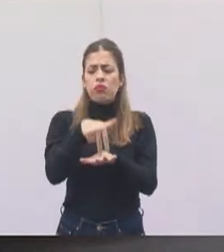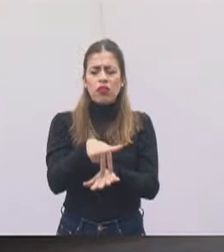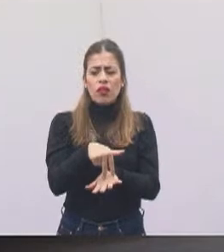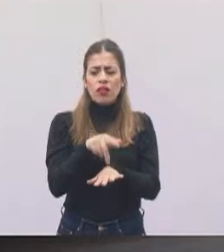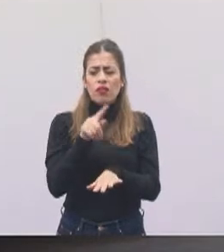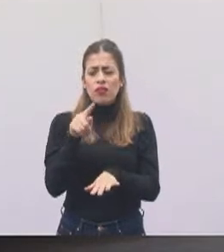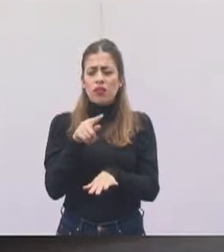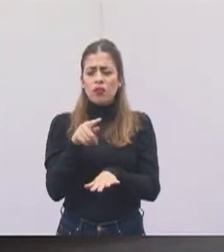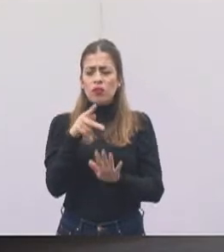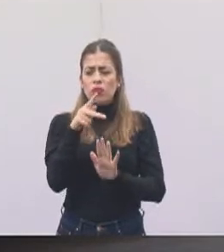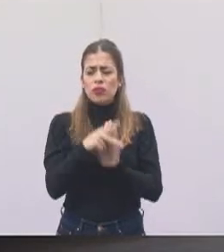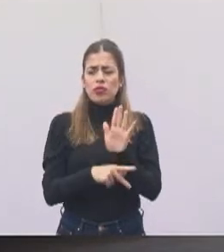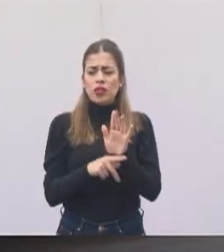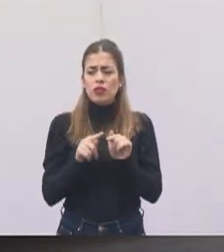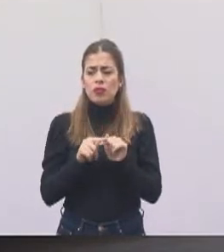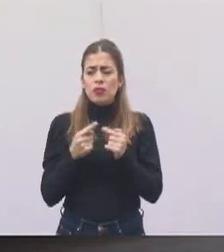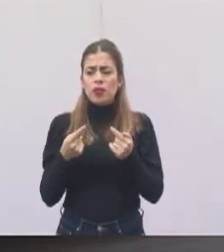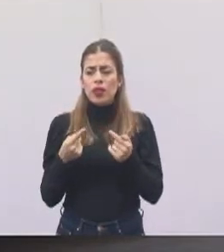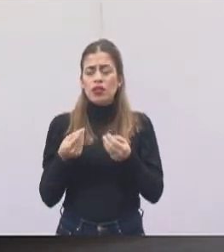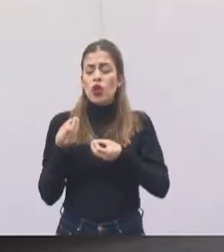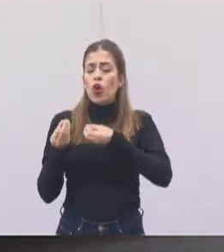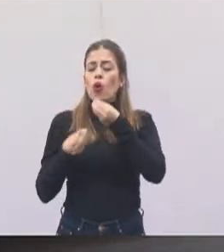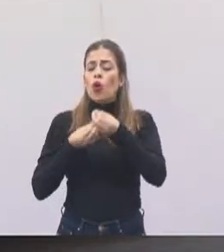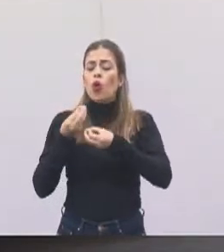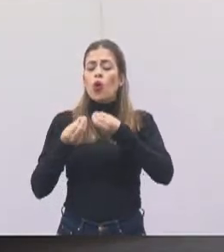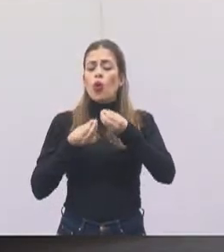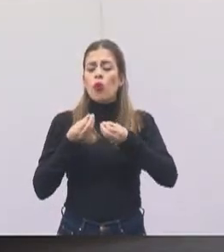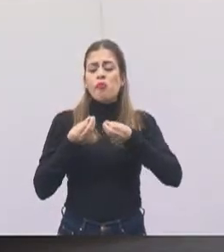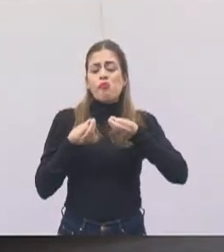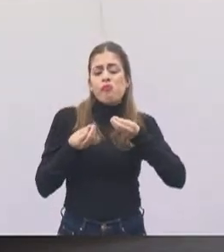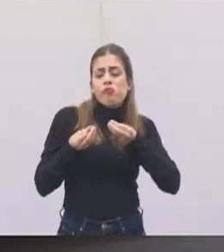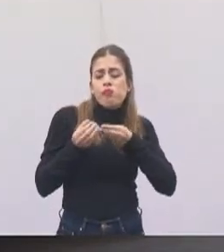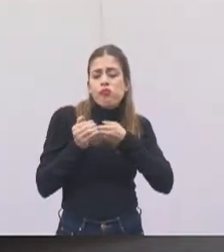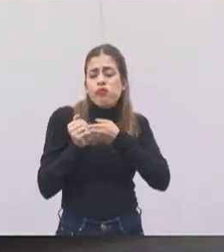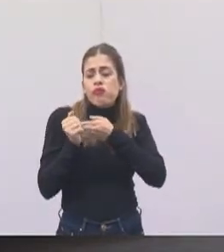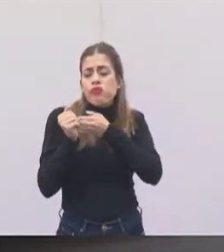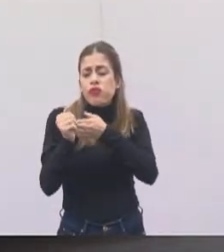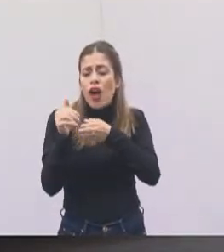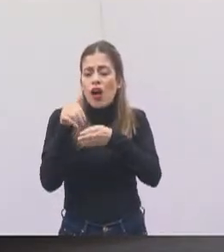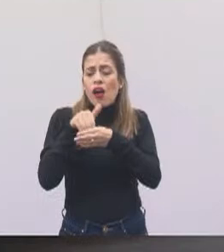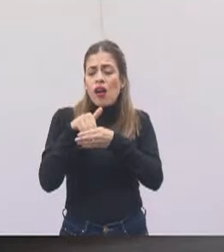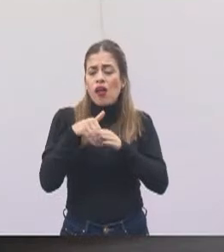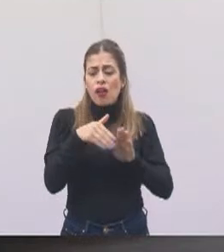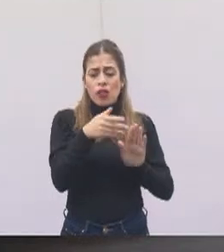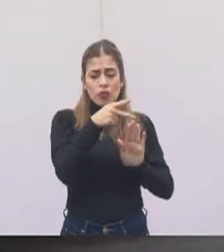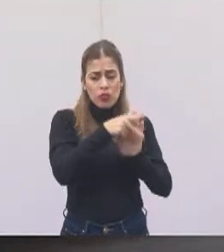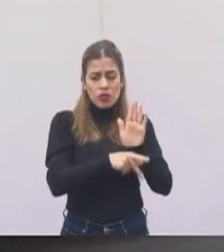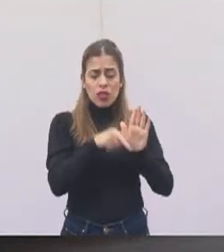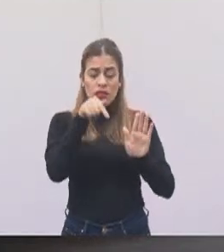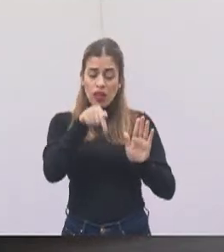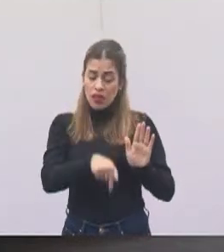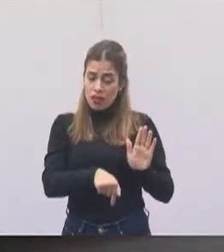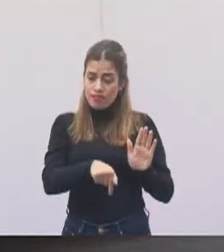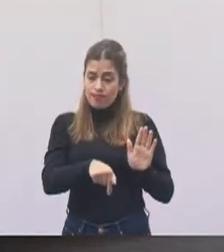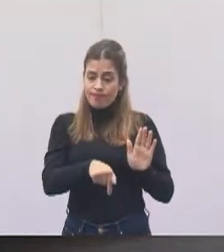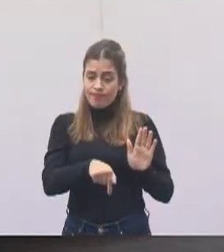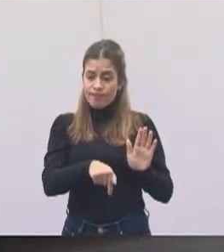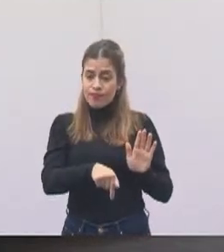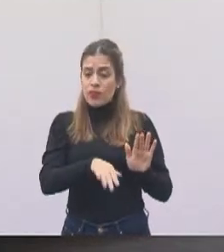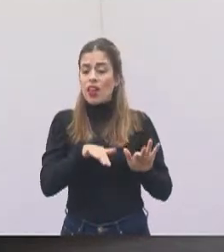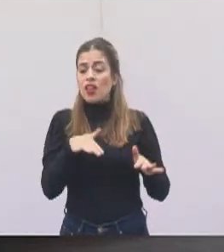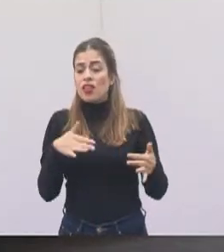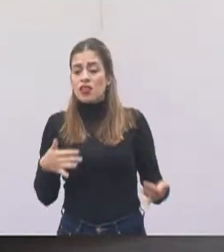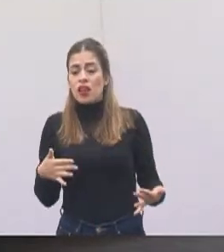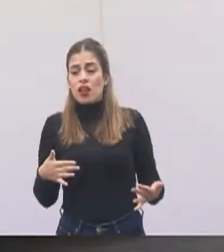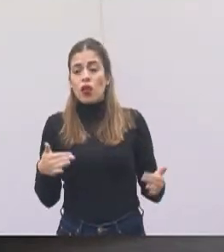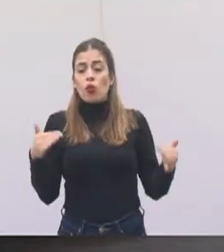mérito do projeto, mas falei sobre a forma como tem sido conduzida a votação de projetos nessa casa. Aliás, vereadores, eu